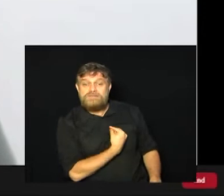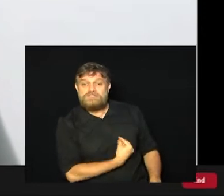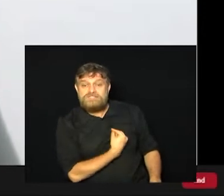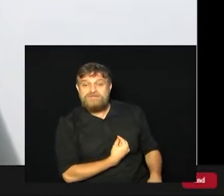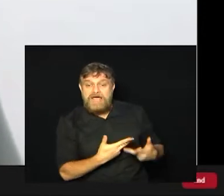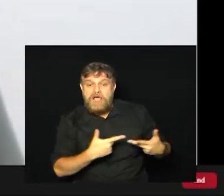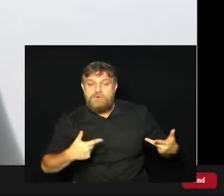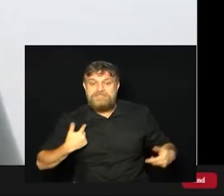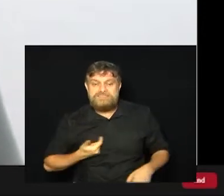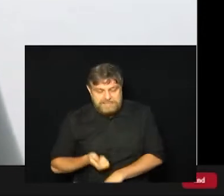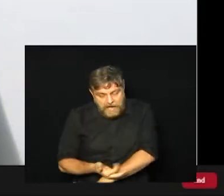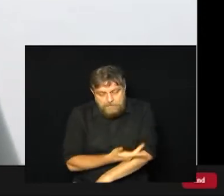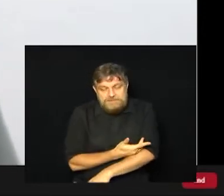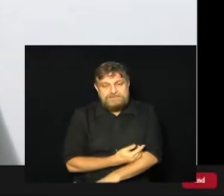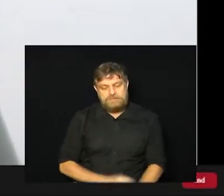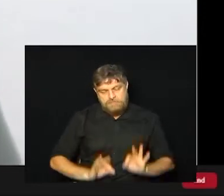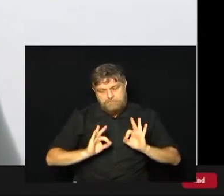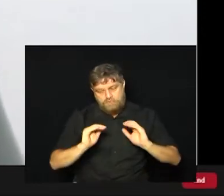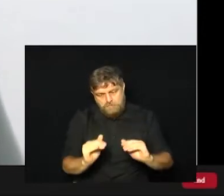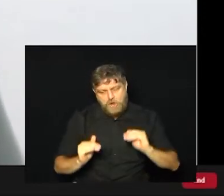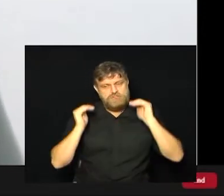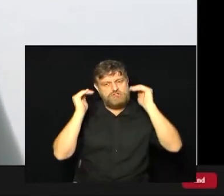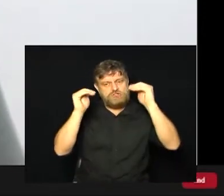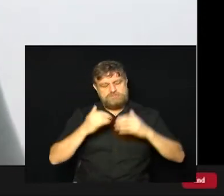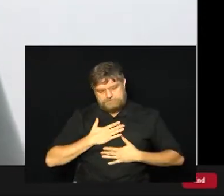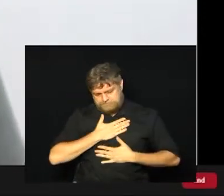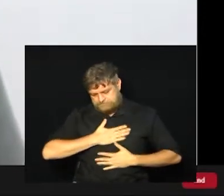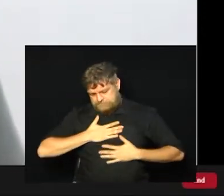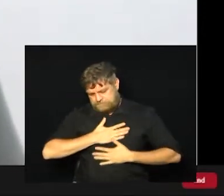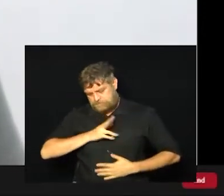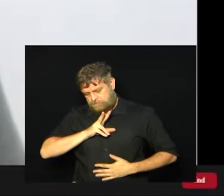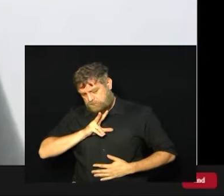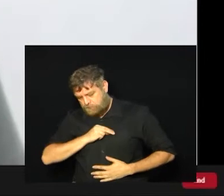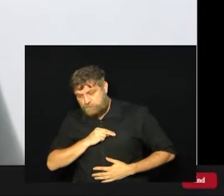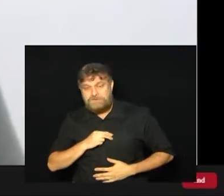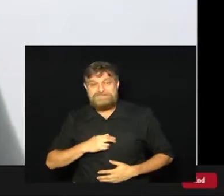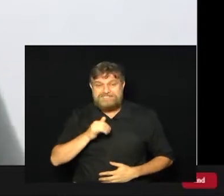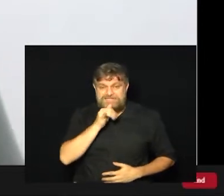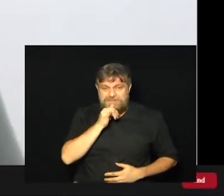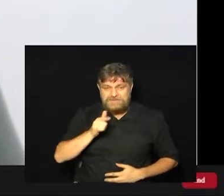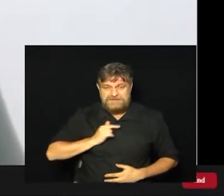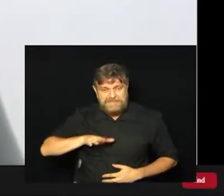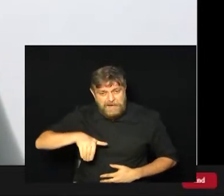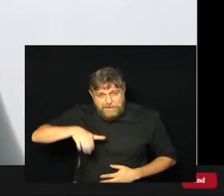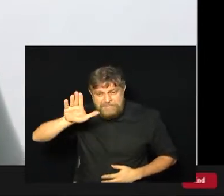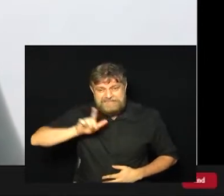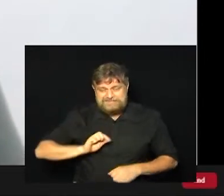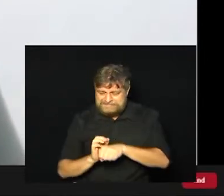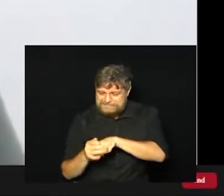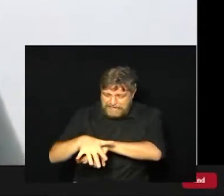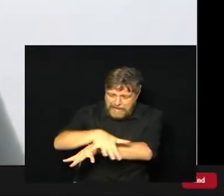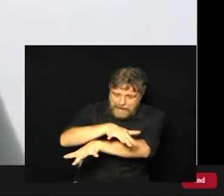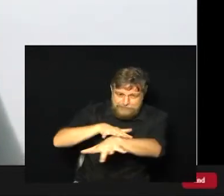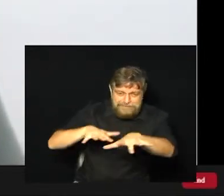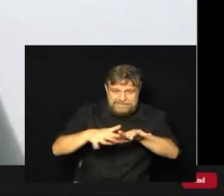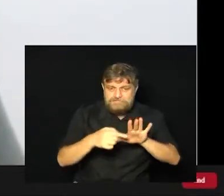trazer emoção positiva, coisas que vão me trazer bem-estar. Então, a gente tem cada vez mais entendido, e a pandemia nos trouxe